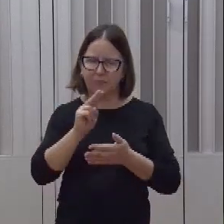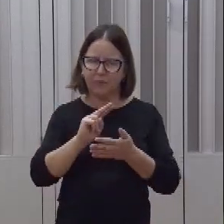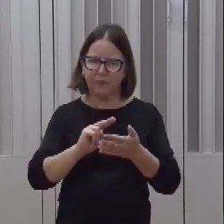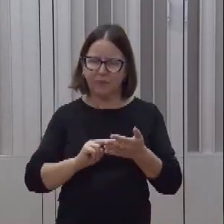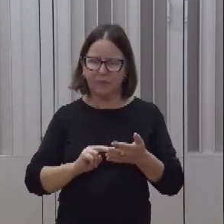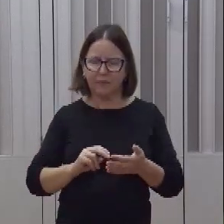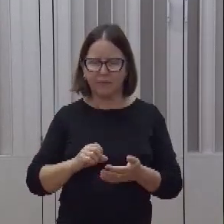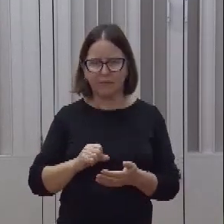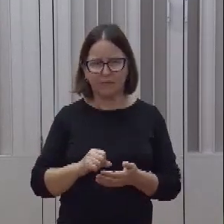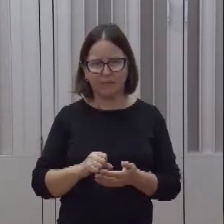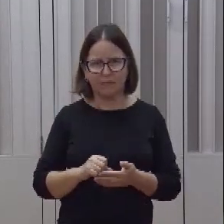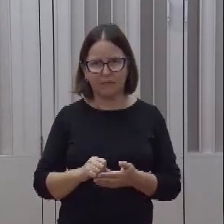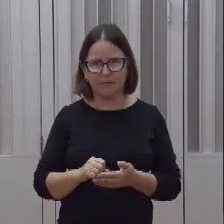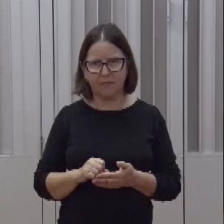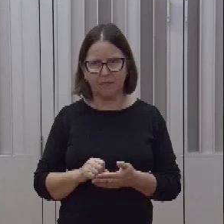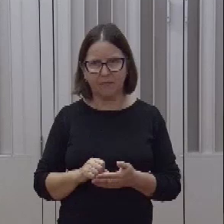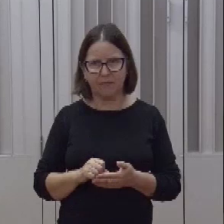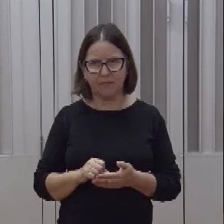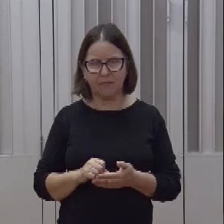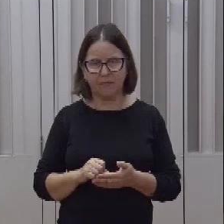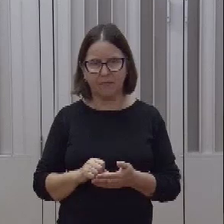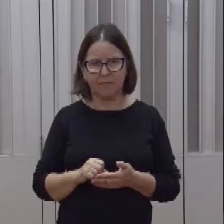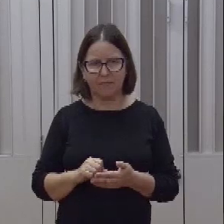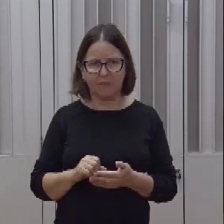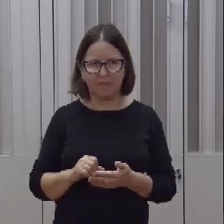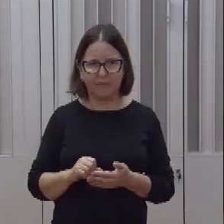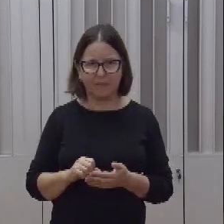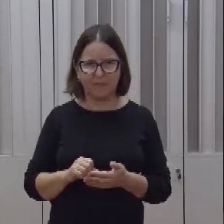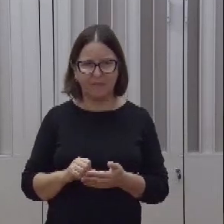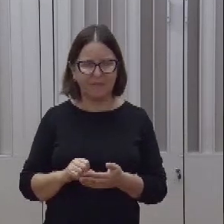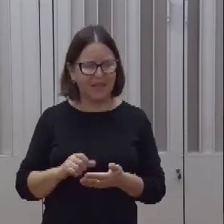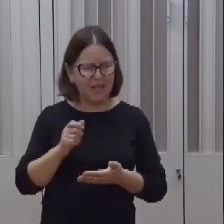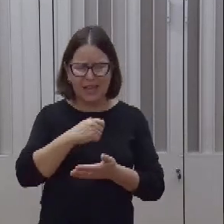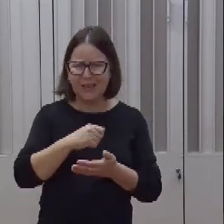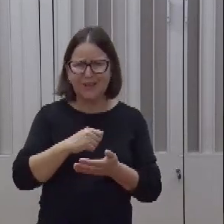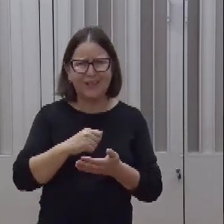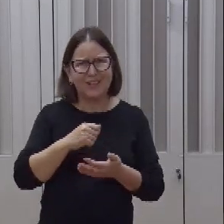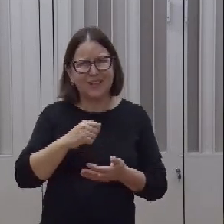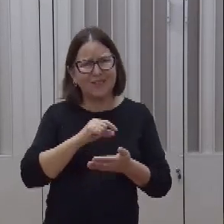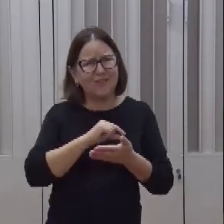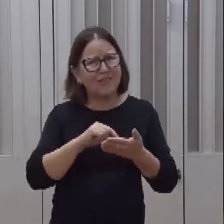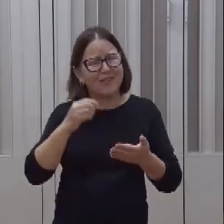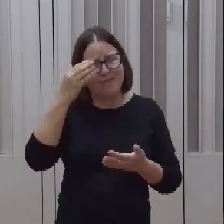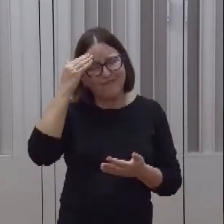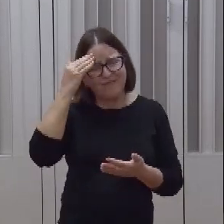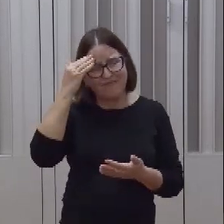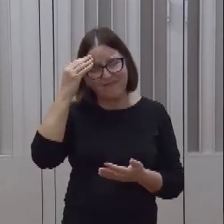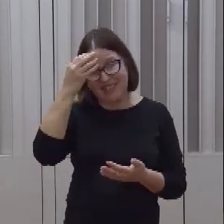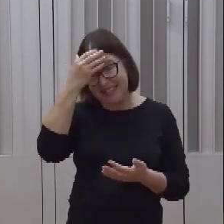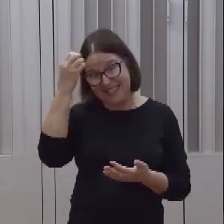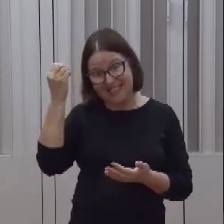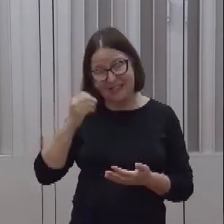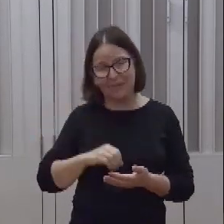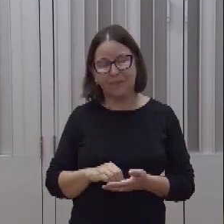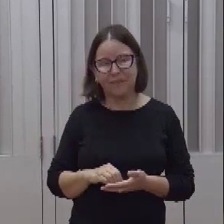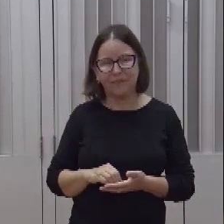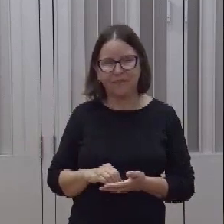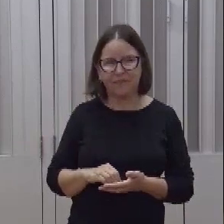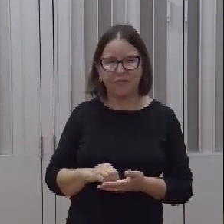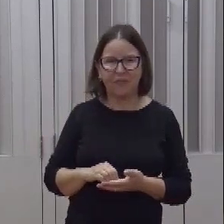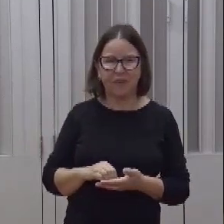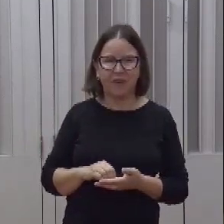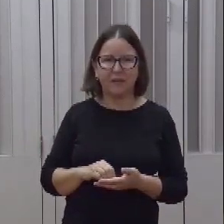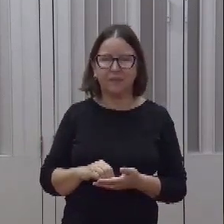que ele corta o ramo velho da oliveira brava para que pudesse